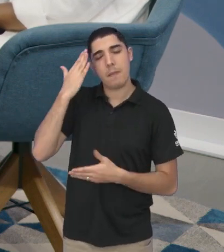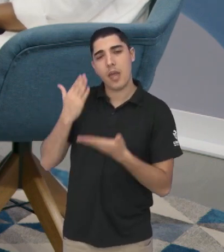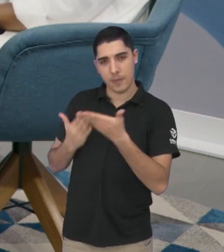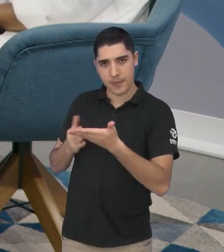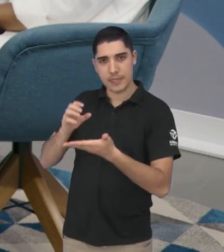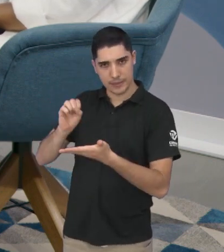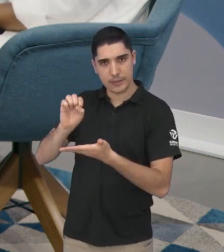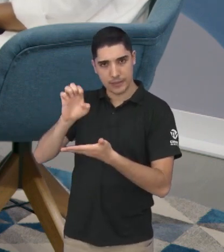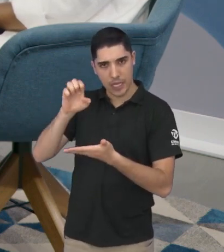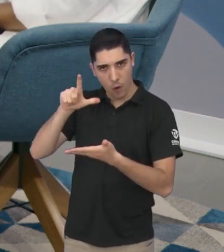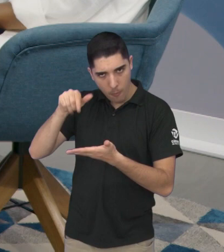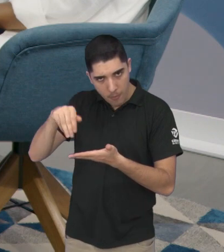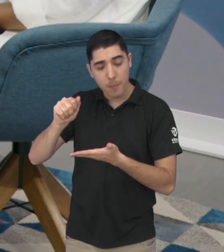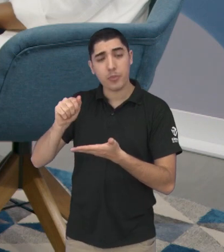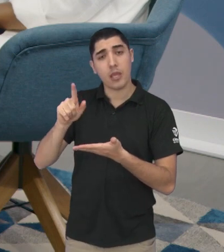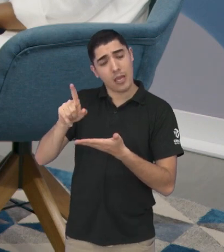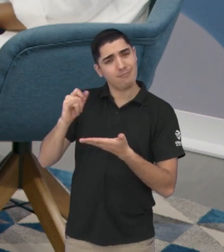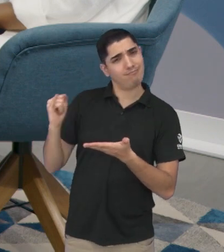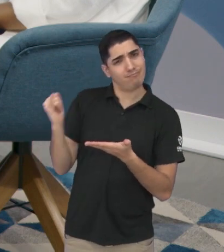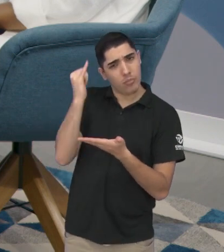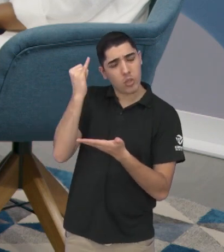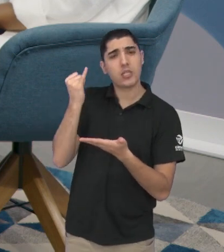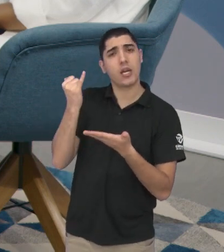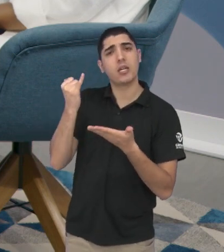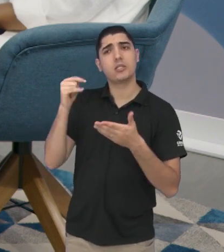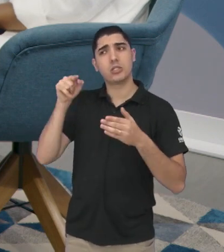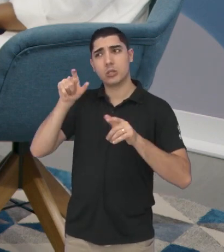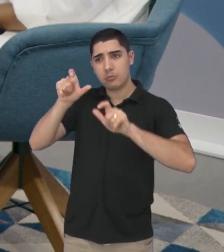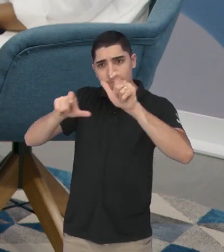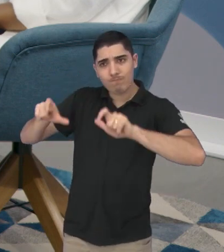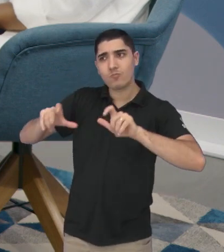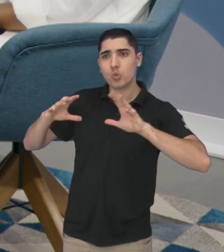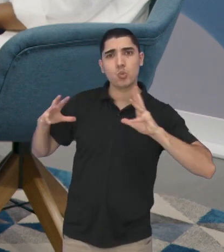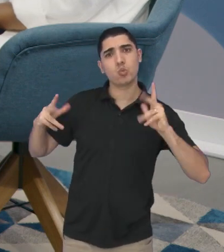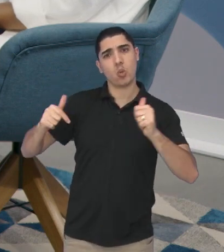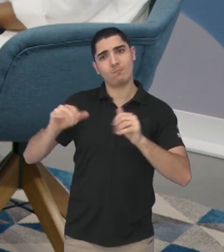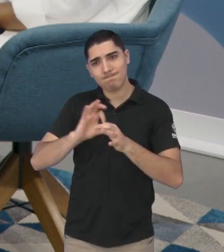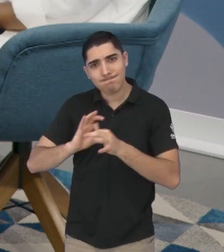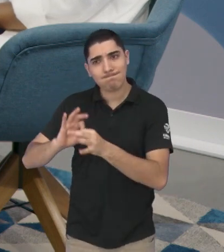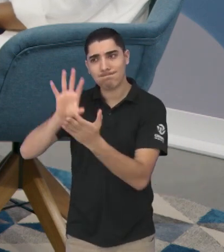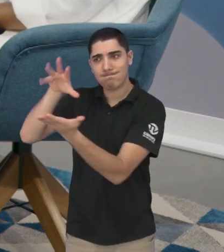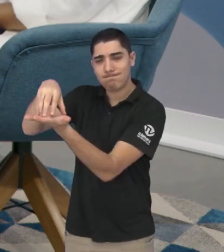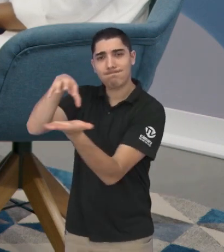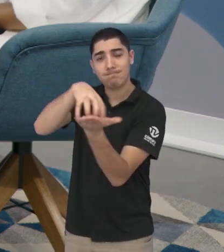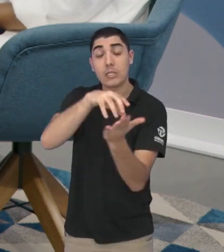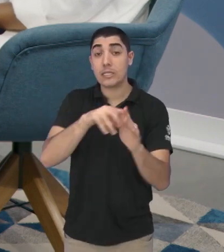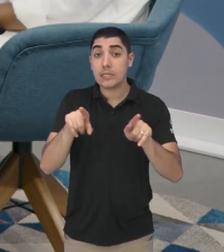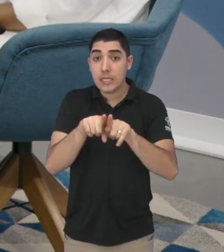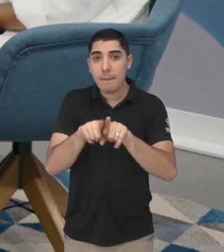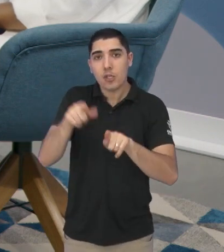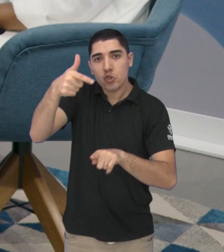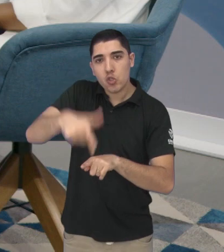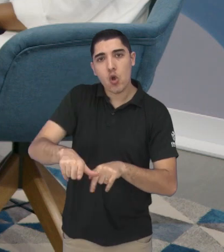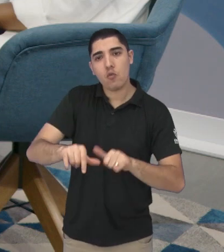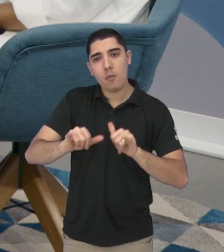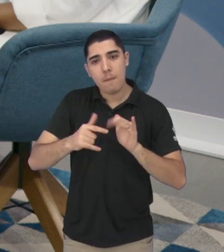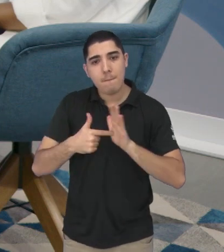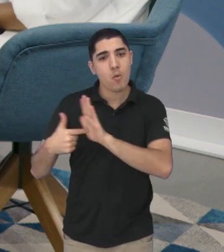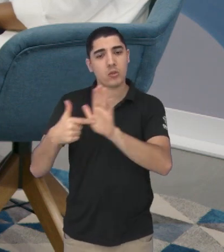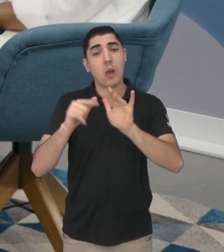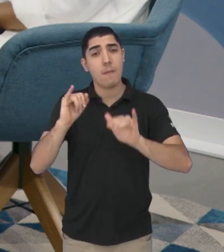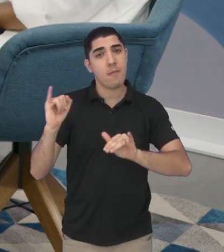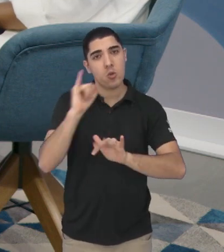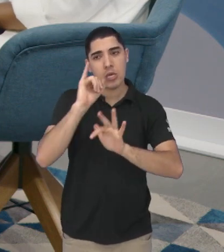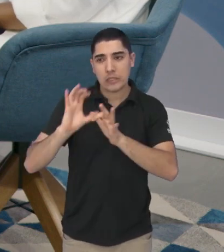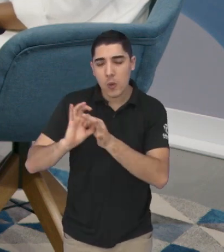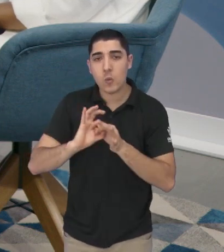com você também a importância, né, dessas entidades também, e reforçar mais uma vez esse trabalho